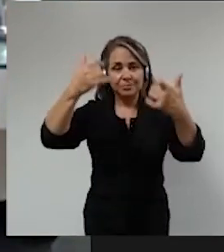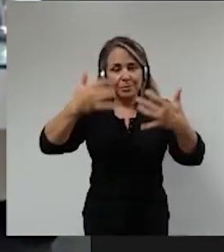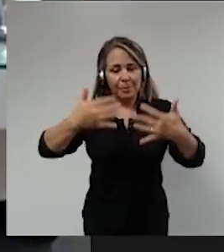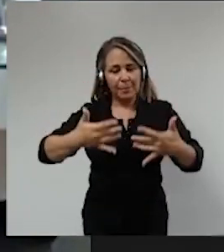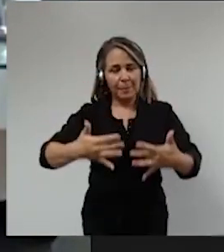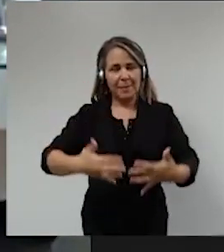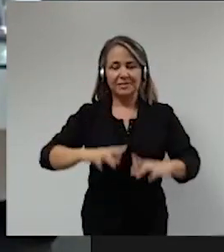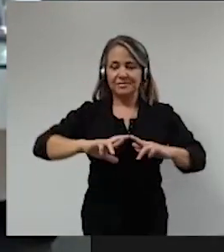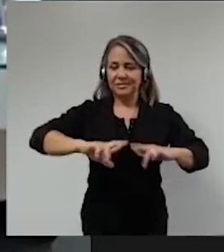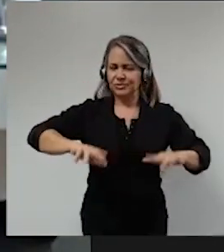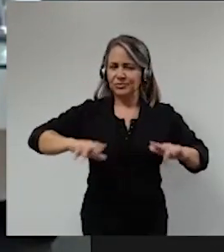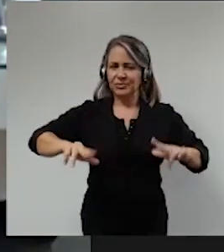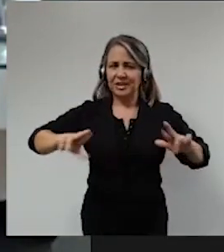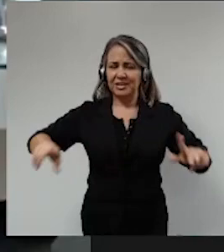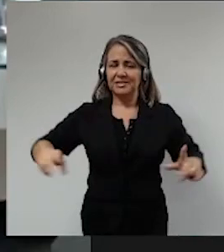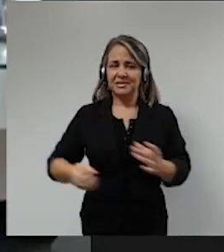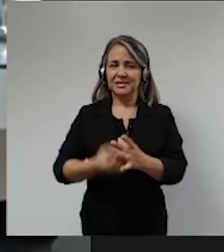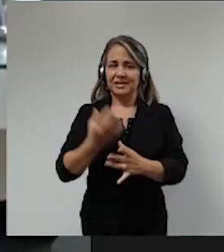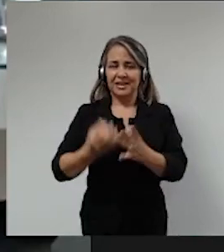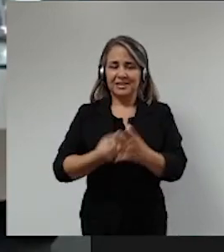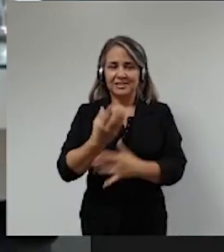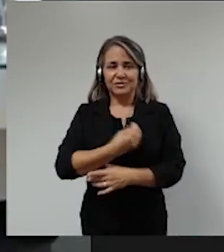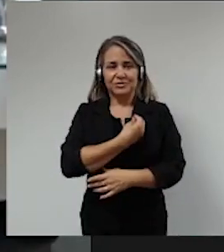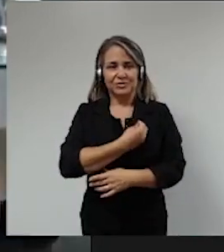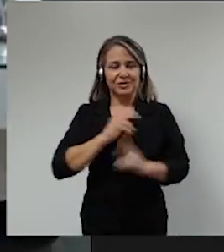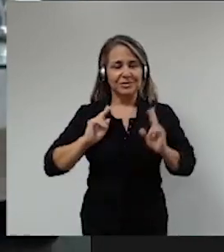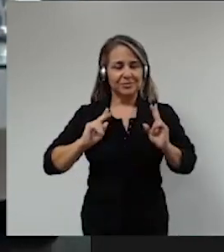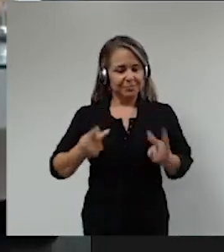a gente tem várias criações do espírito humano